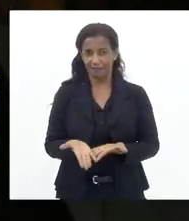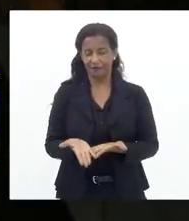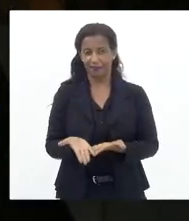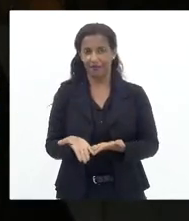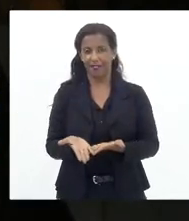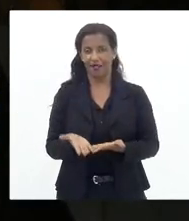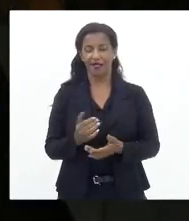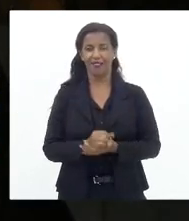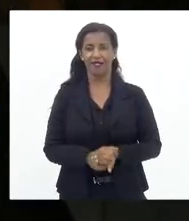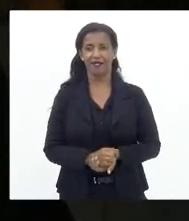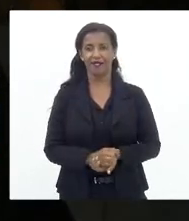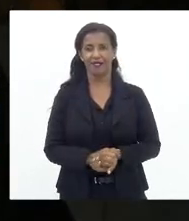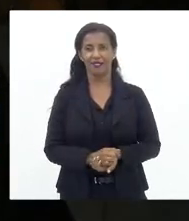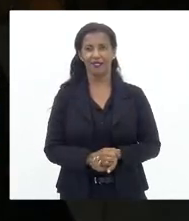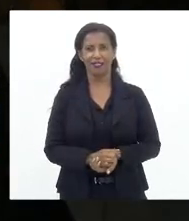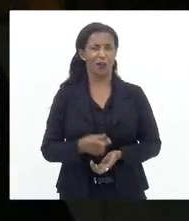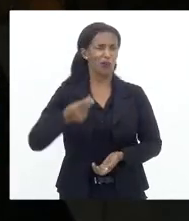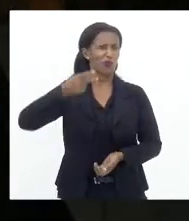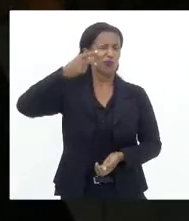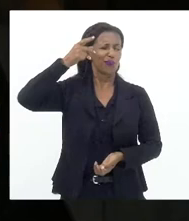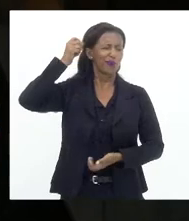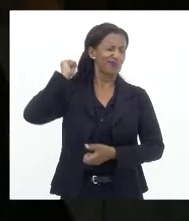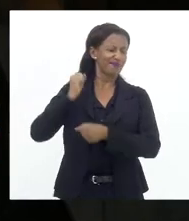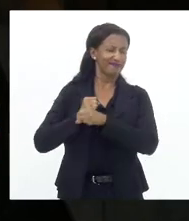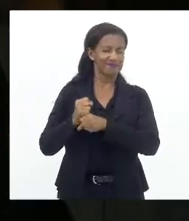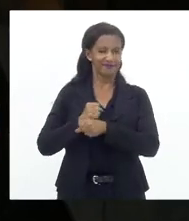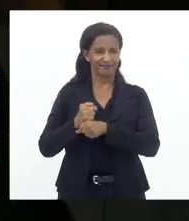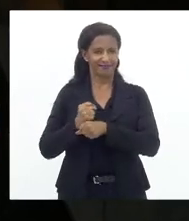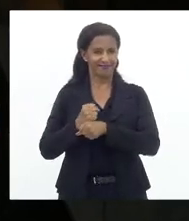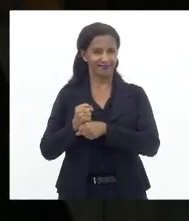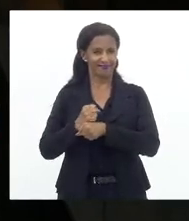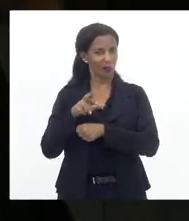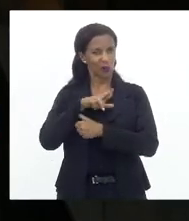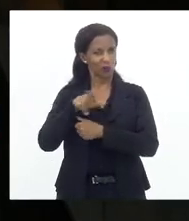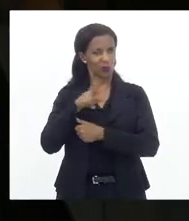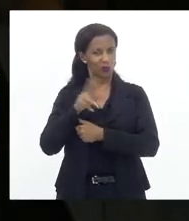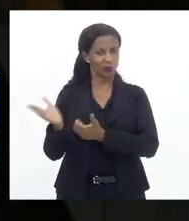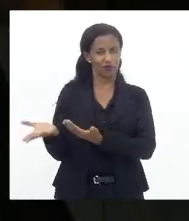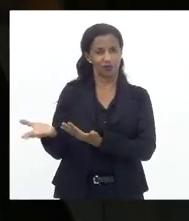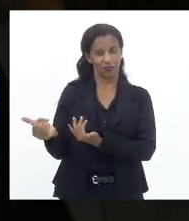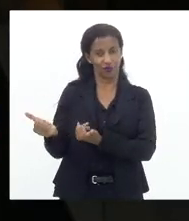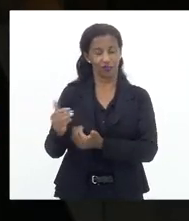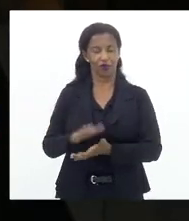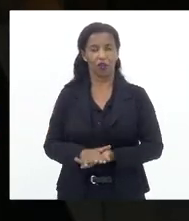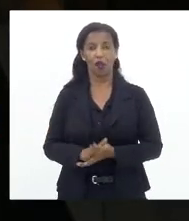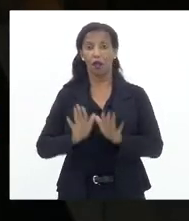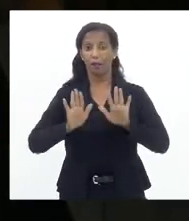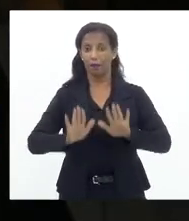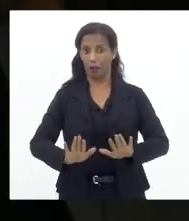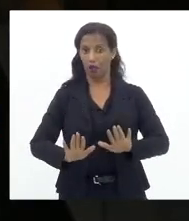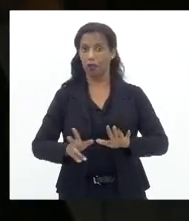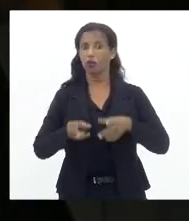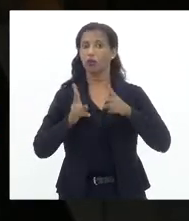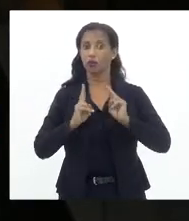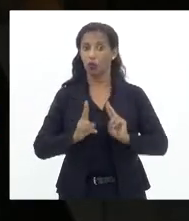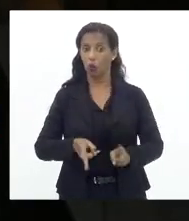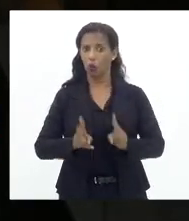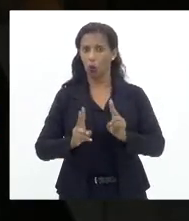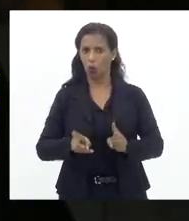deixei de ser jovem deputada há muitos e muitos anos mas que continuo